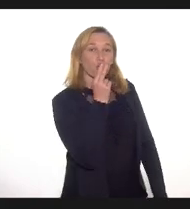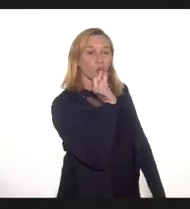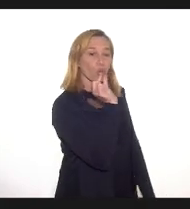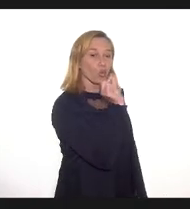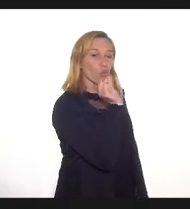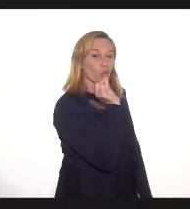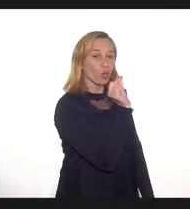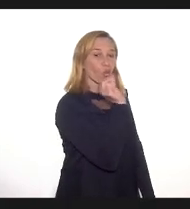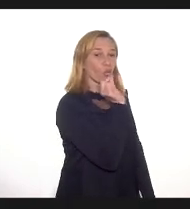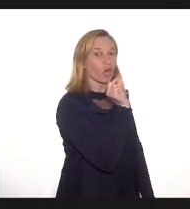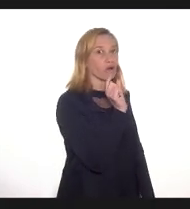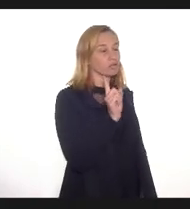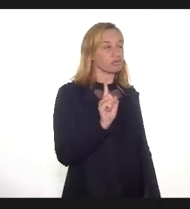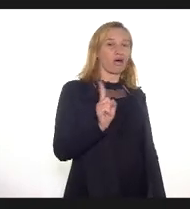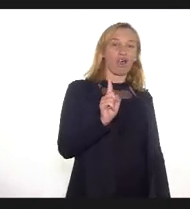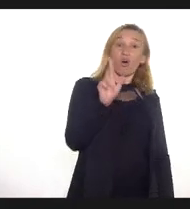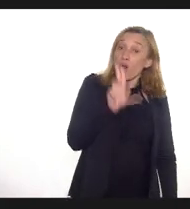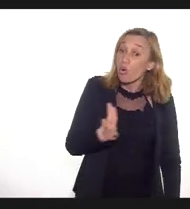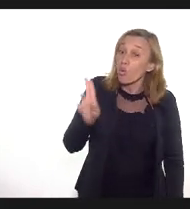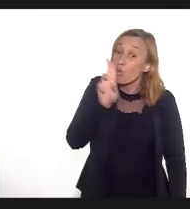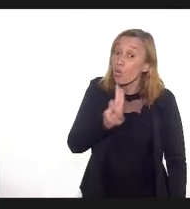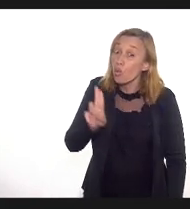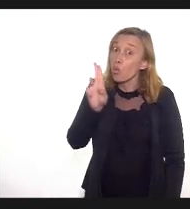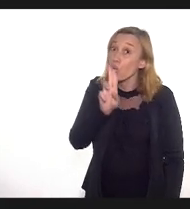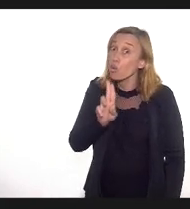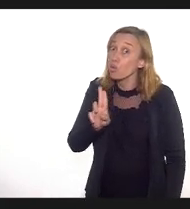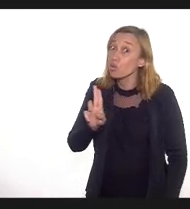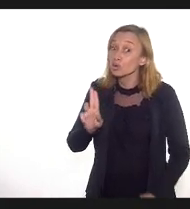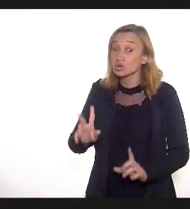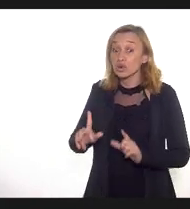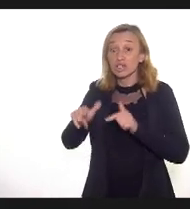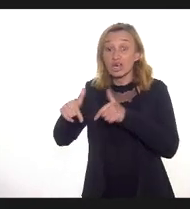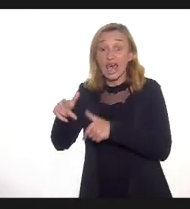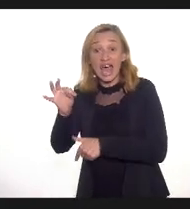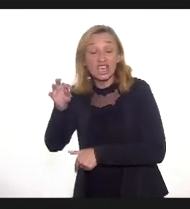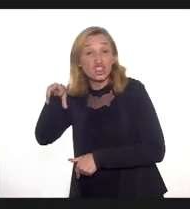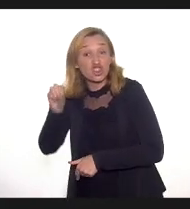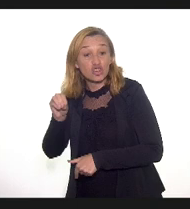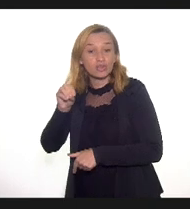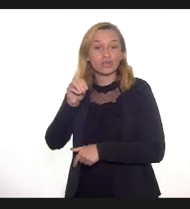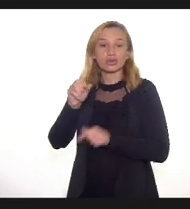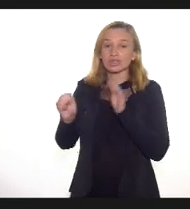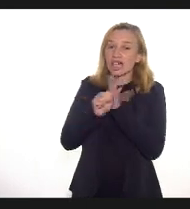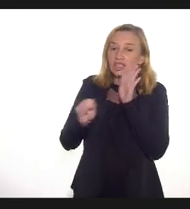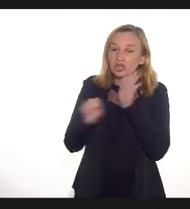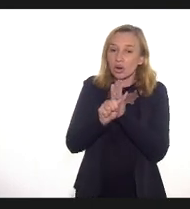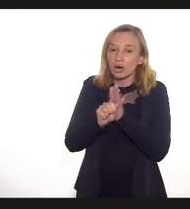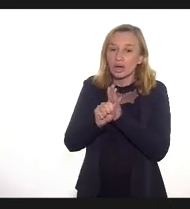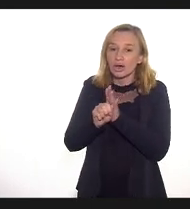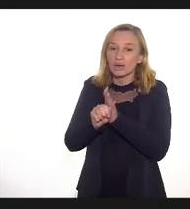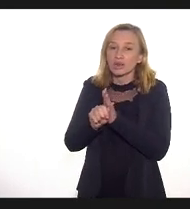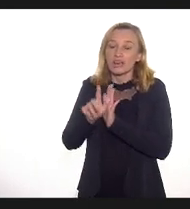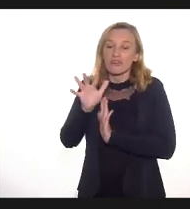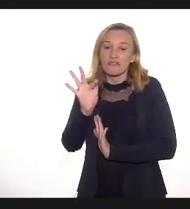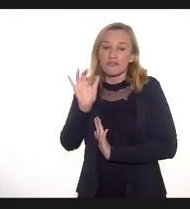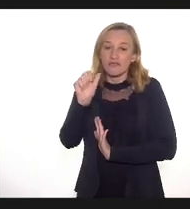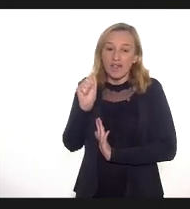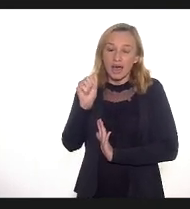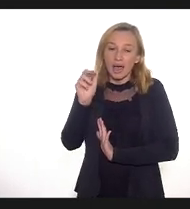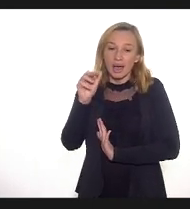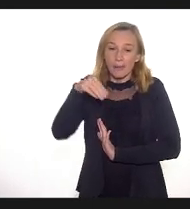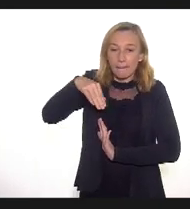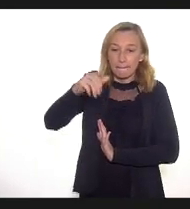baseadinho, e sim a utilização do princípio ativo da cannabis para aplicação farmacológica